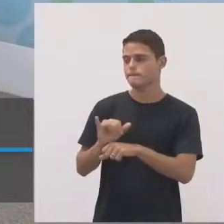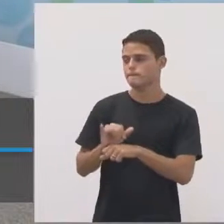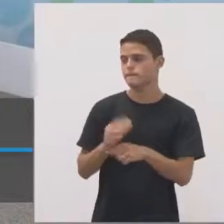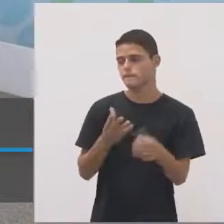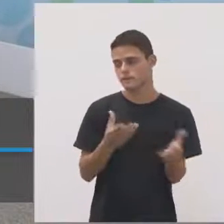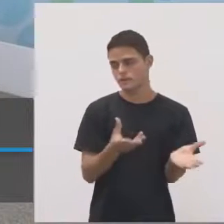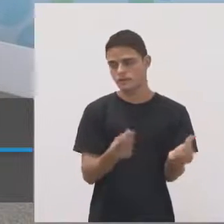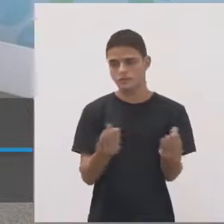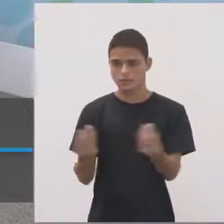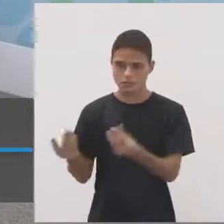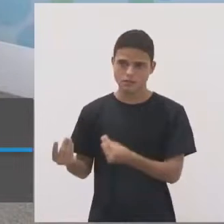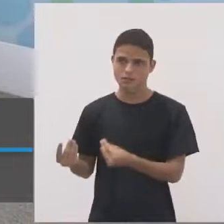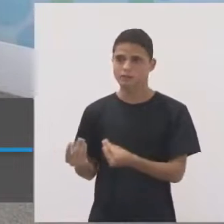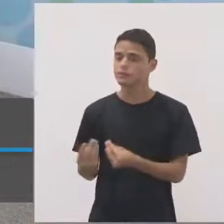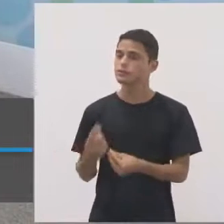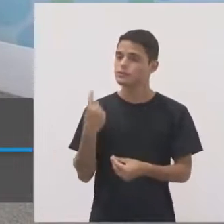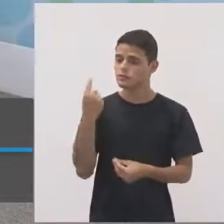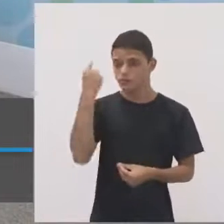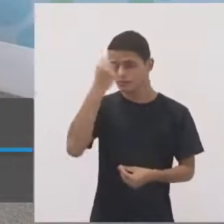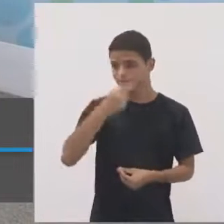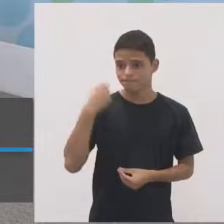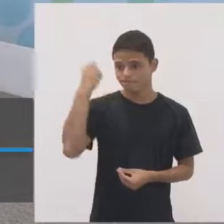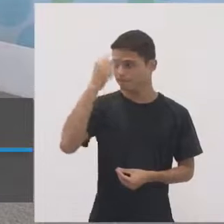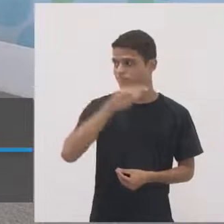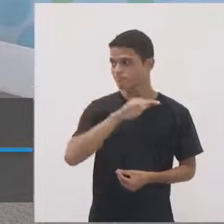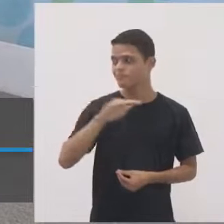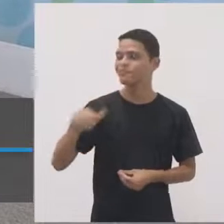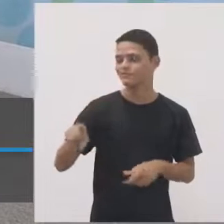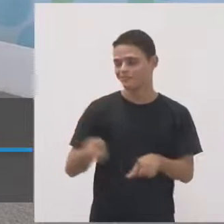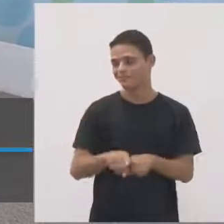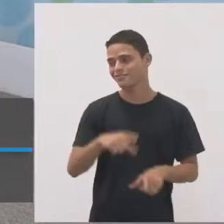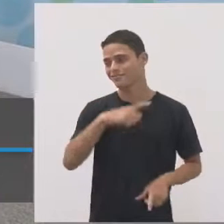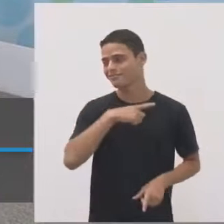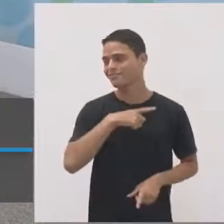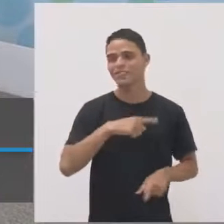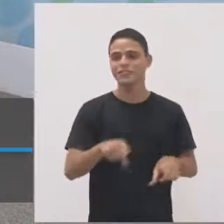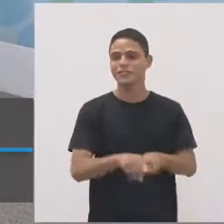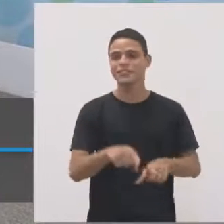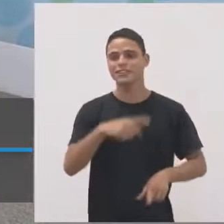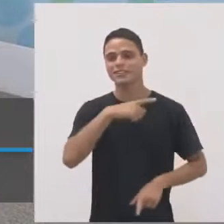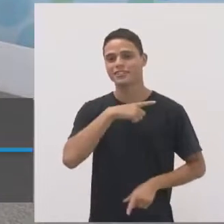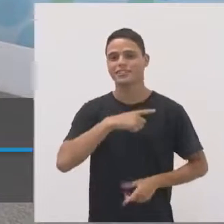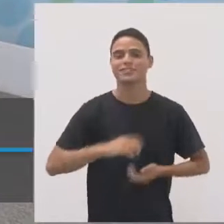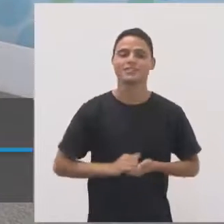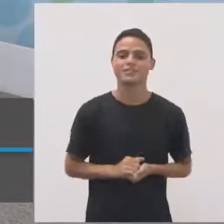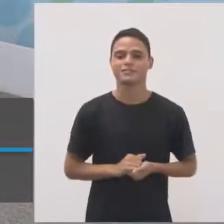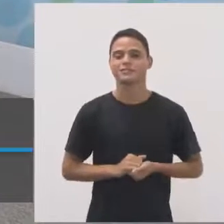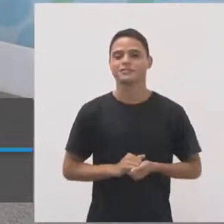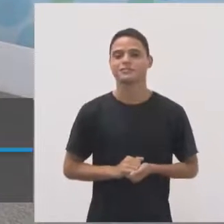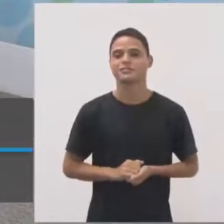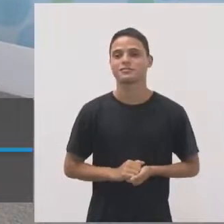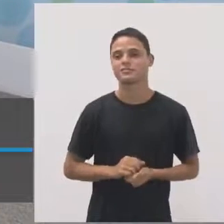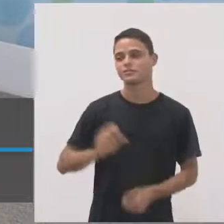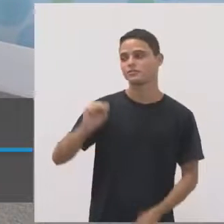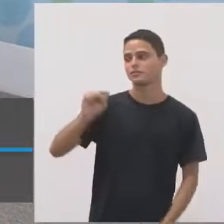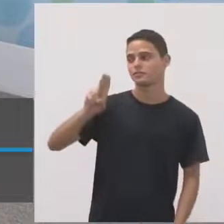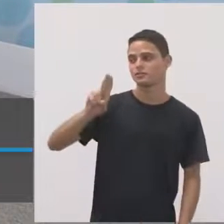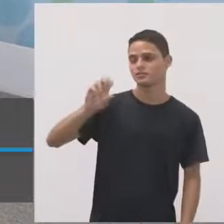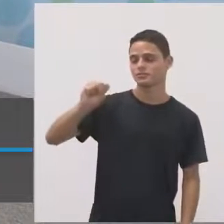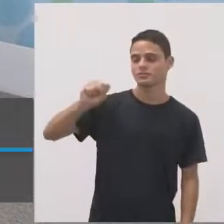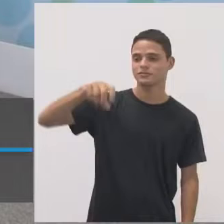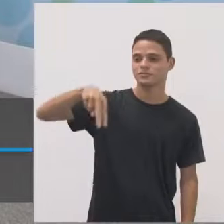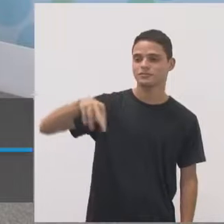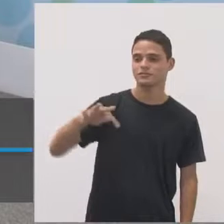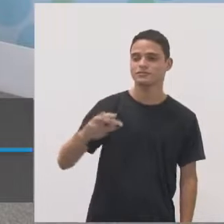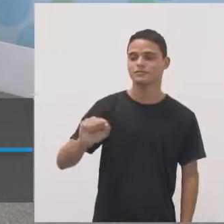coisa, pessoal. Em 1h30 não daria tempo de mostrar tudo isso, tá? Então, a Apple tem o iOS. O iOS também é um